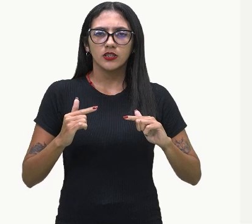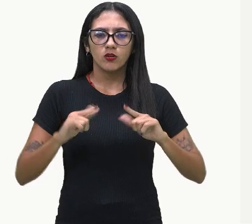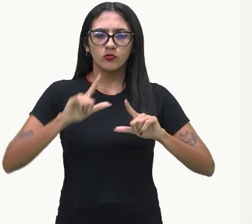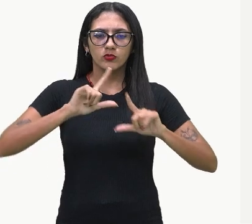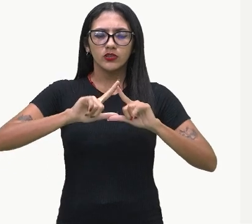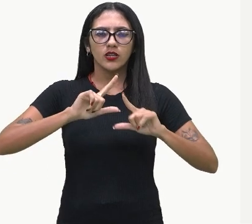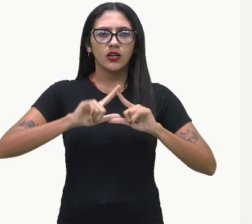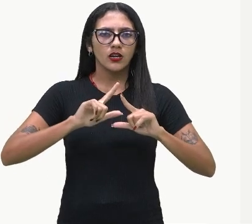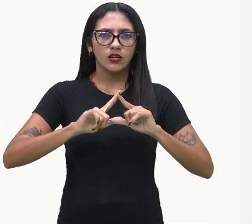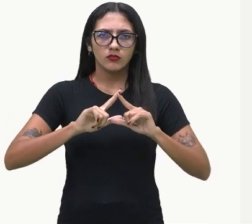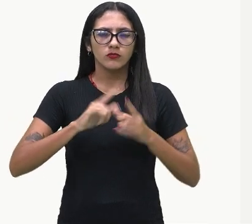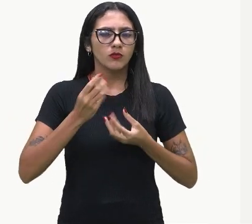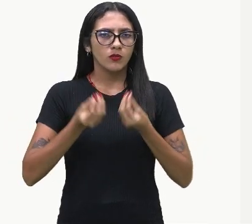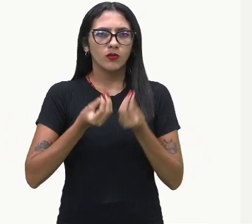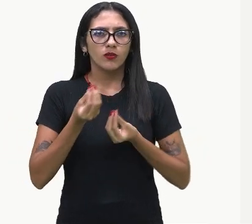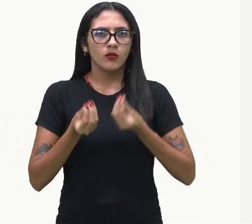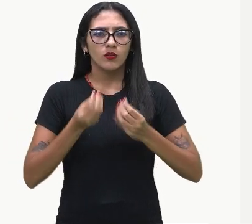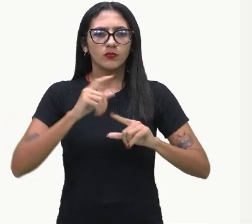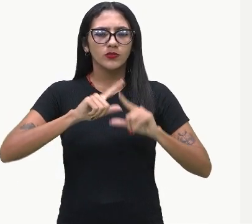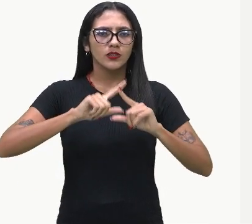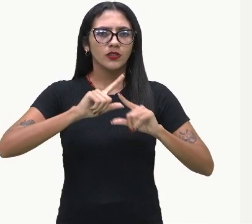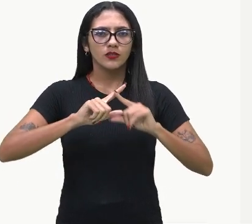triângulos, o que a gente tem?